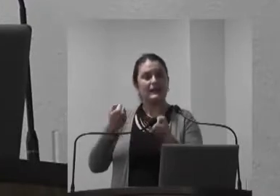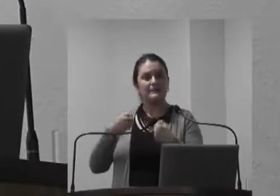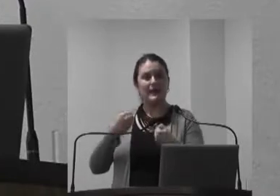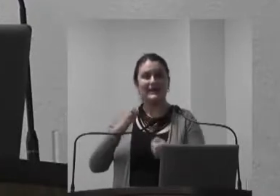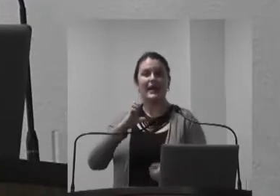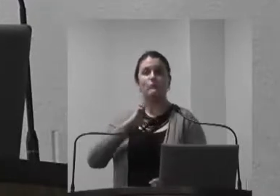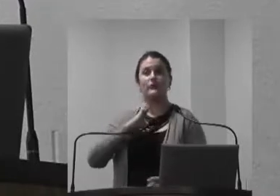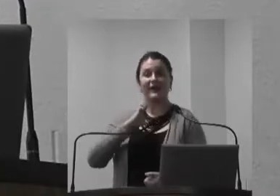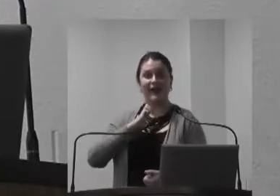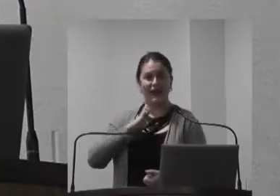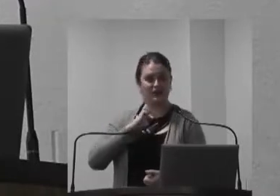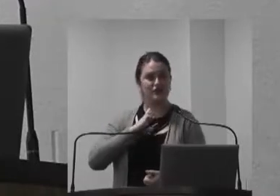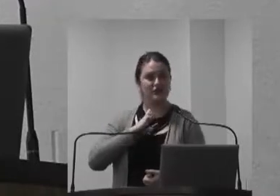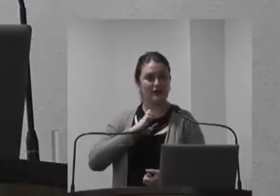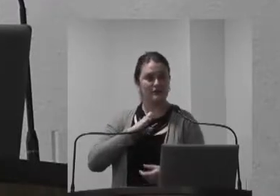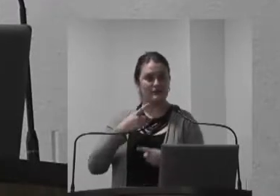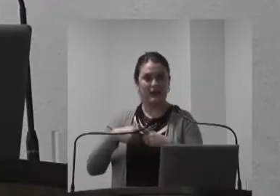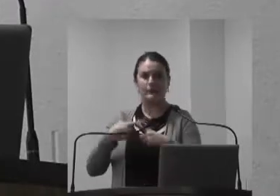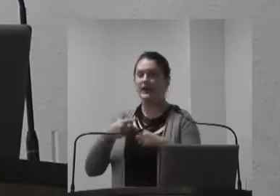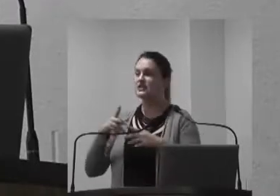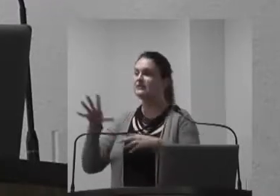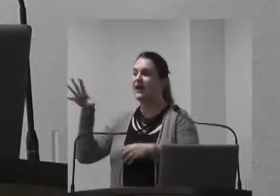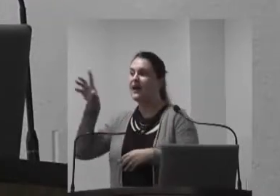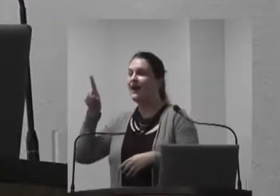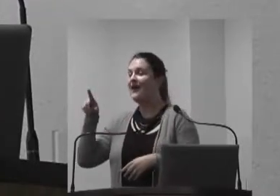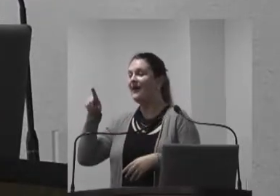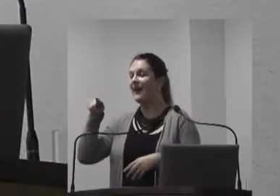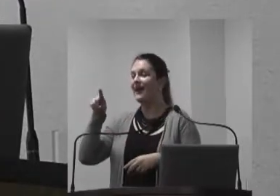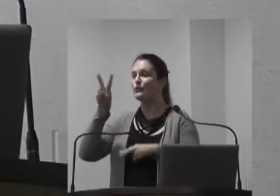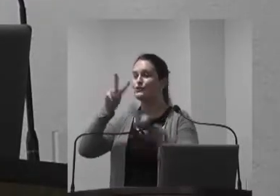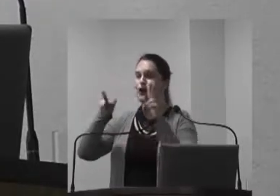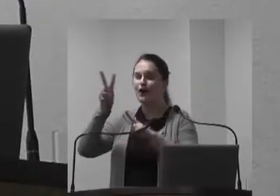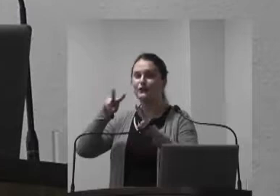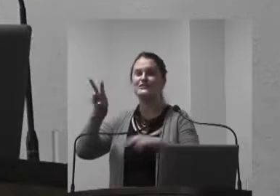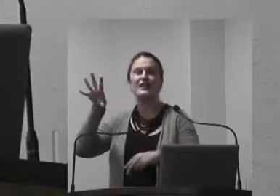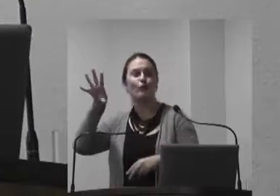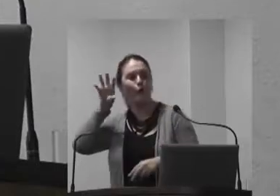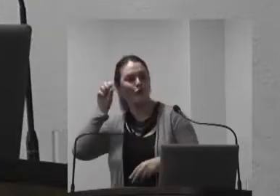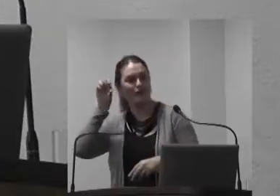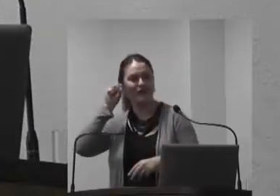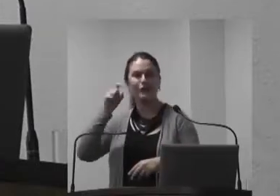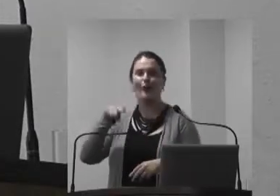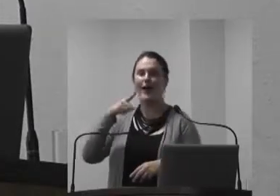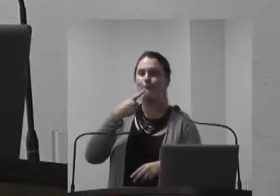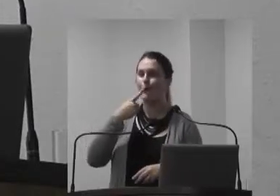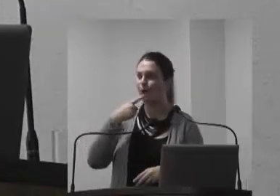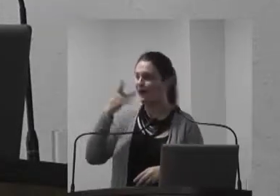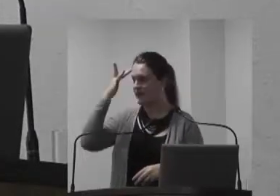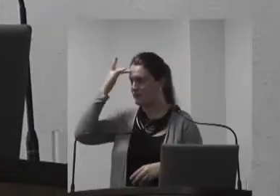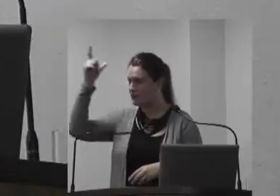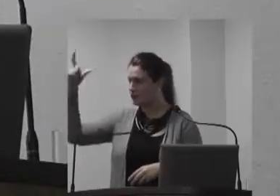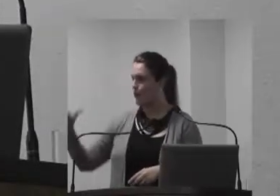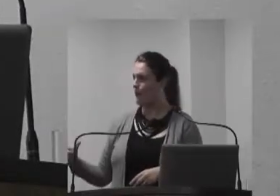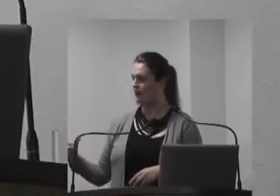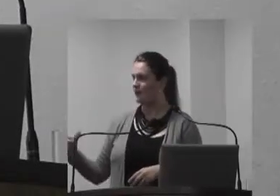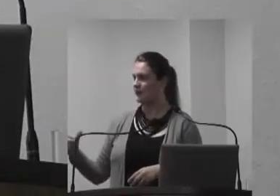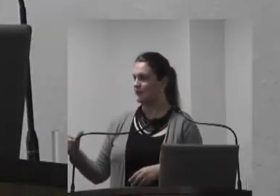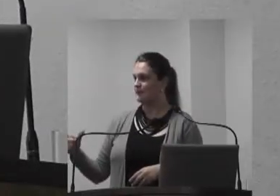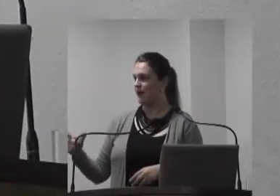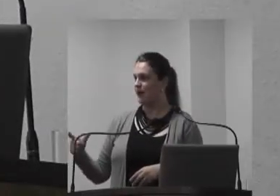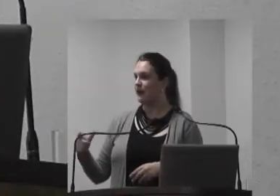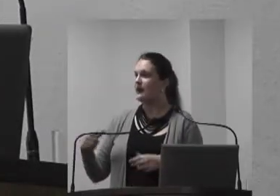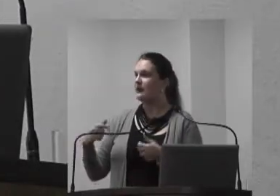intérprete, ela requer muita ética, né? Porque a gente é os olhos, é o ouvido, é a boca da